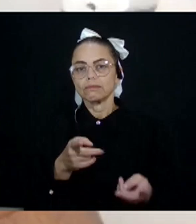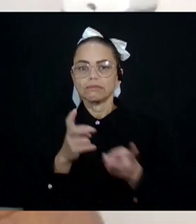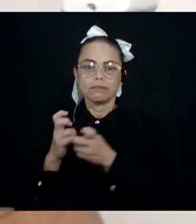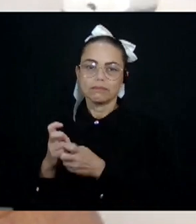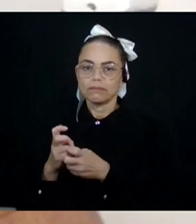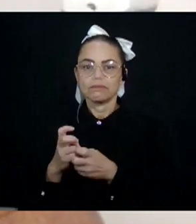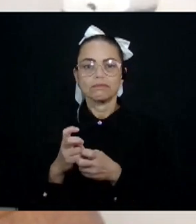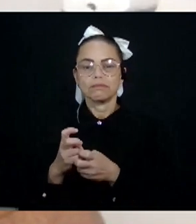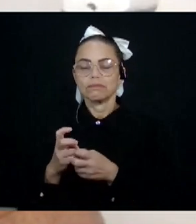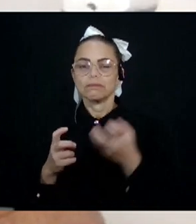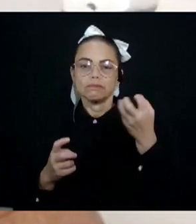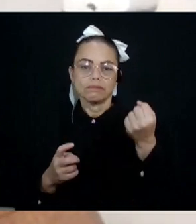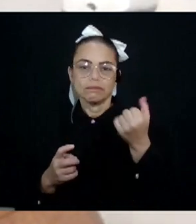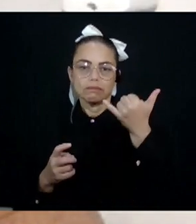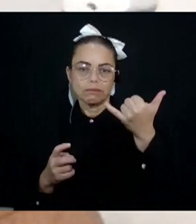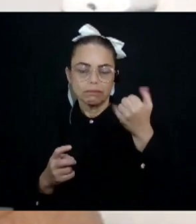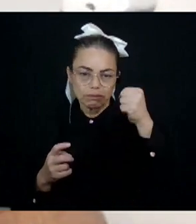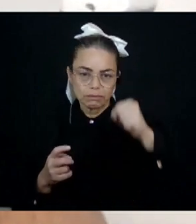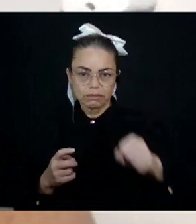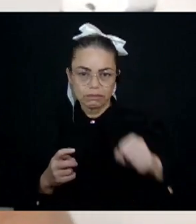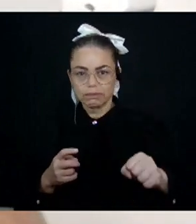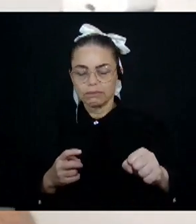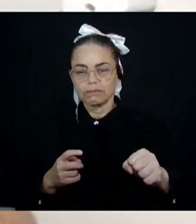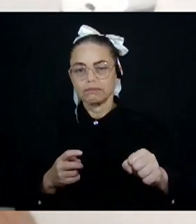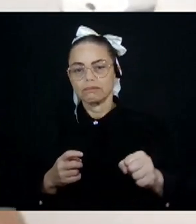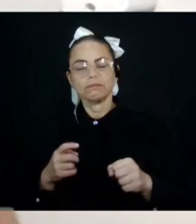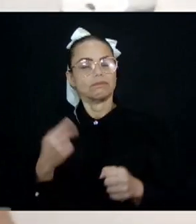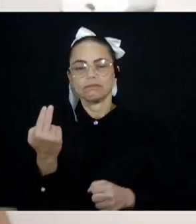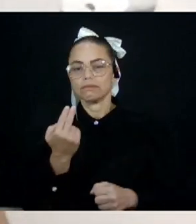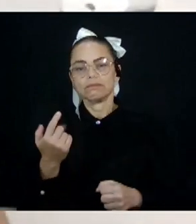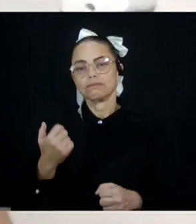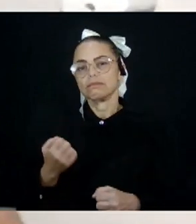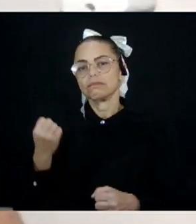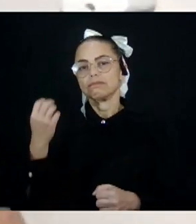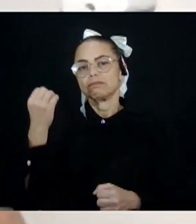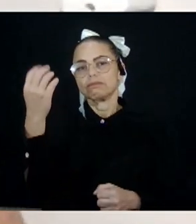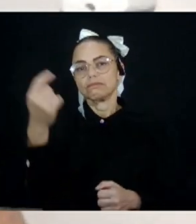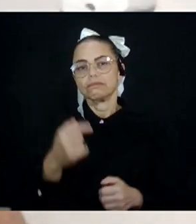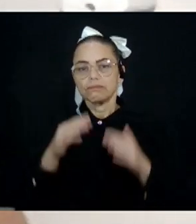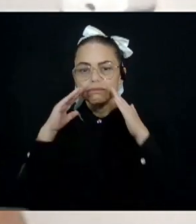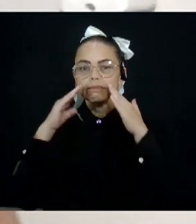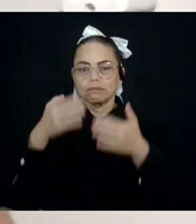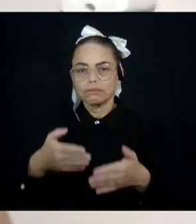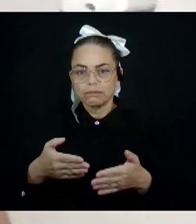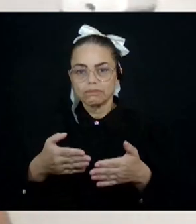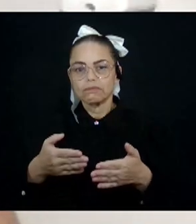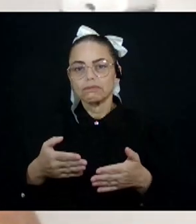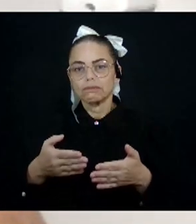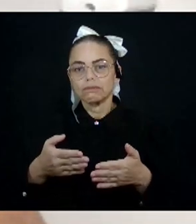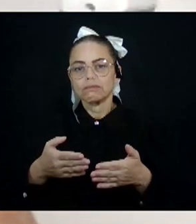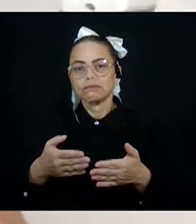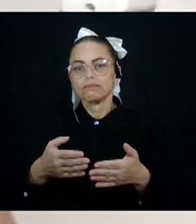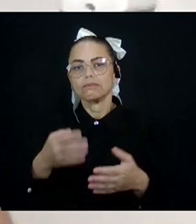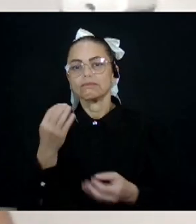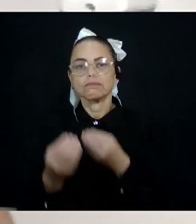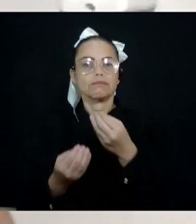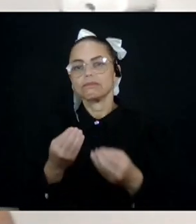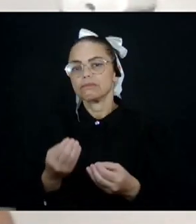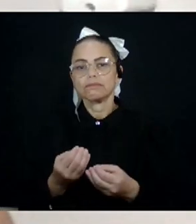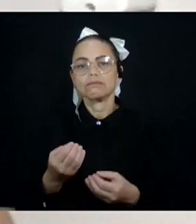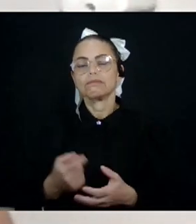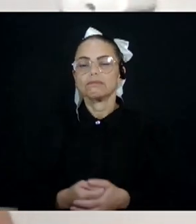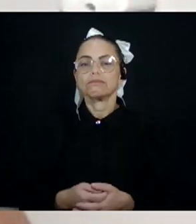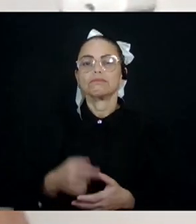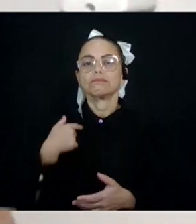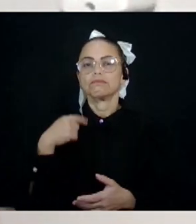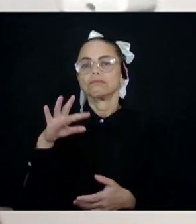desligar quando eu vou viajar, porque eu quero focar ali, observar tudo que está acontecendo, ver o que está acontecendo